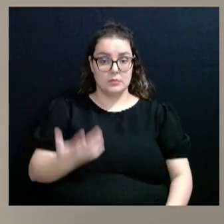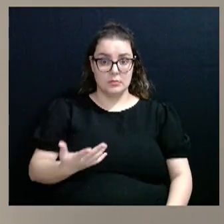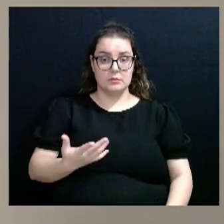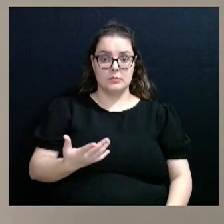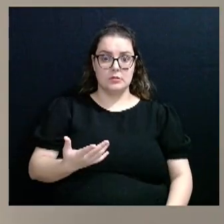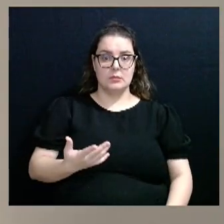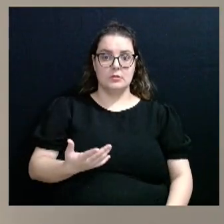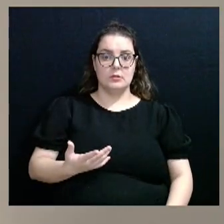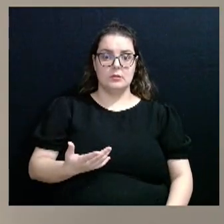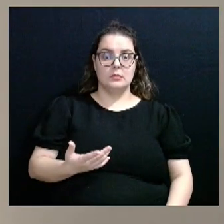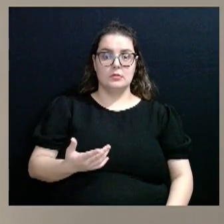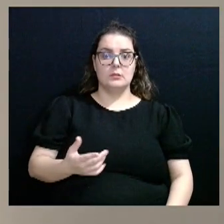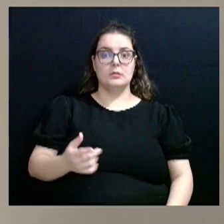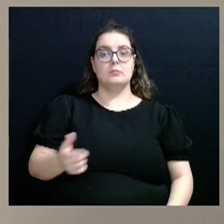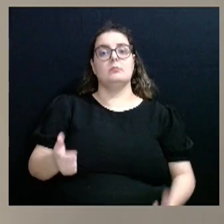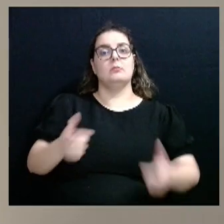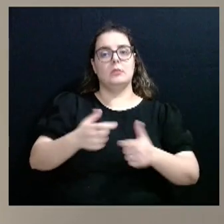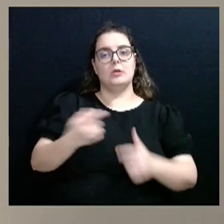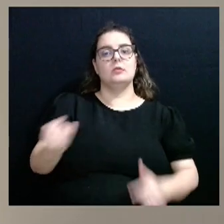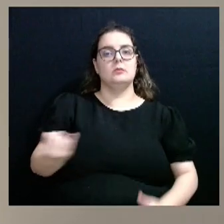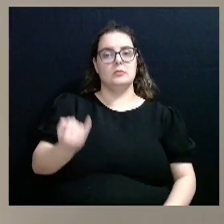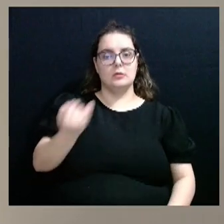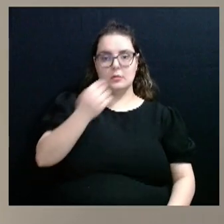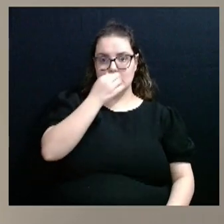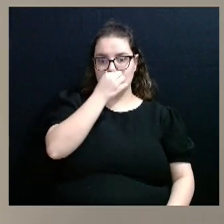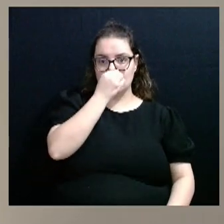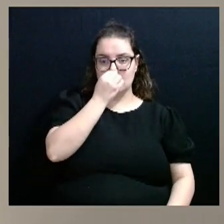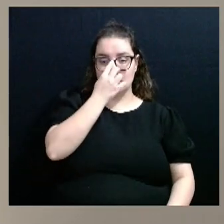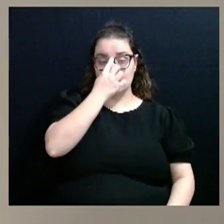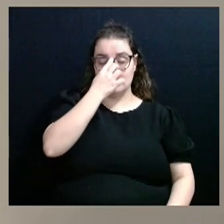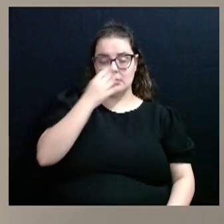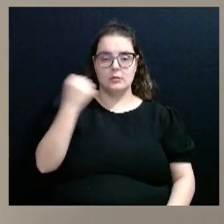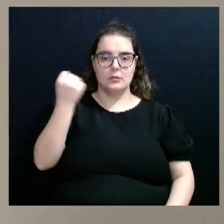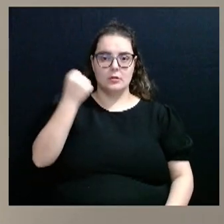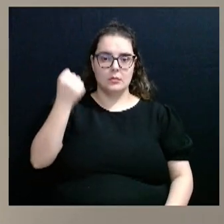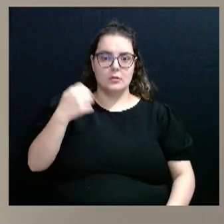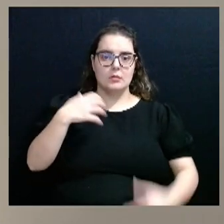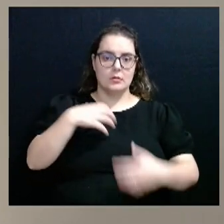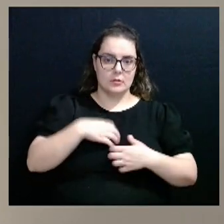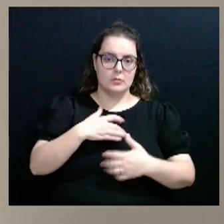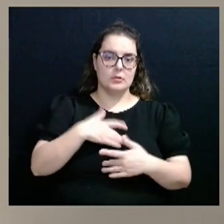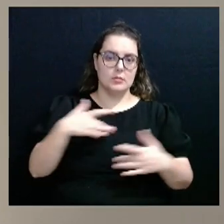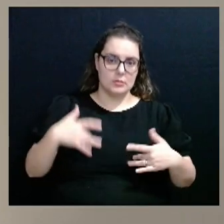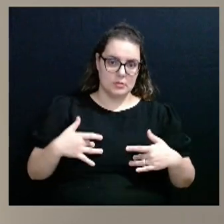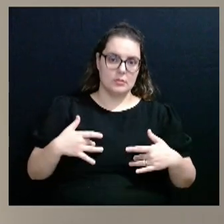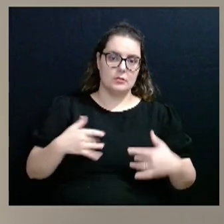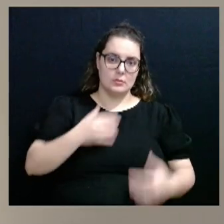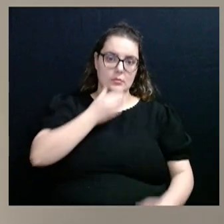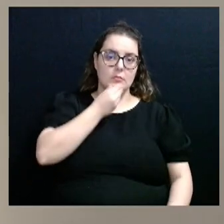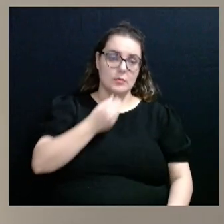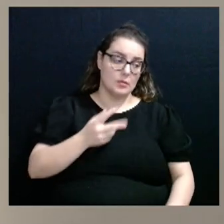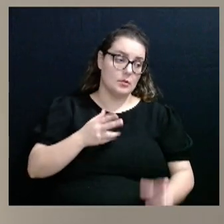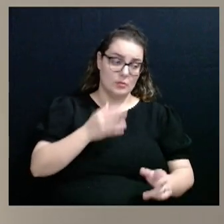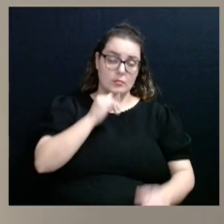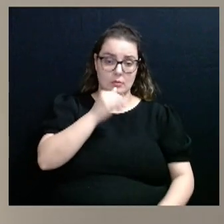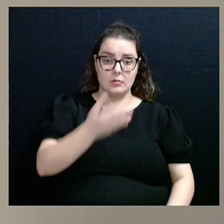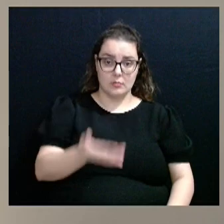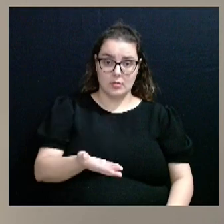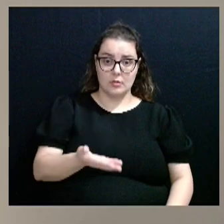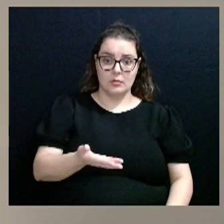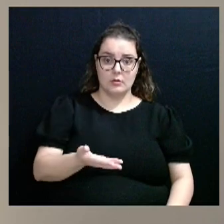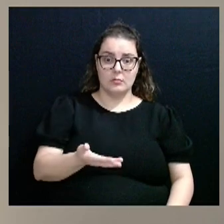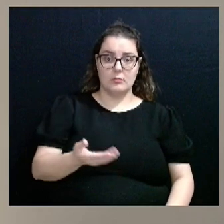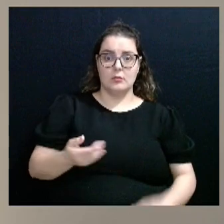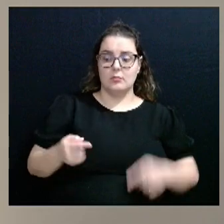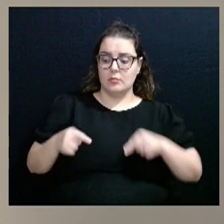menos relevante no agravamento das condições de saúde masculina, né? E isso que você falou, desse paralelo entre homens e